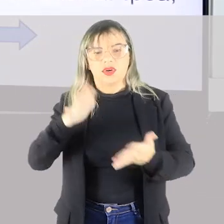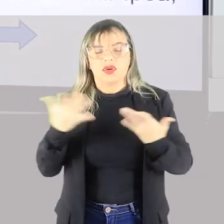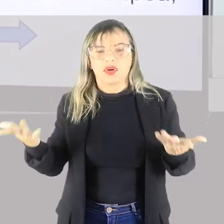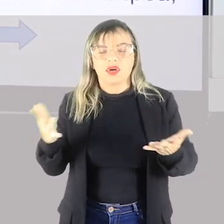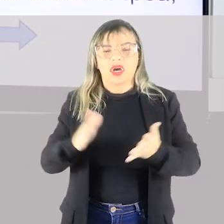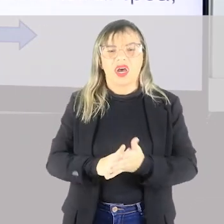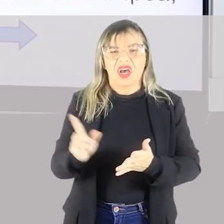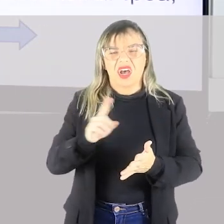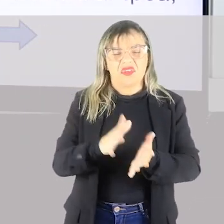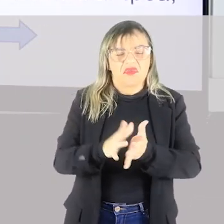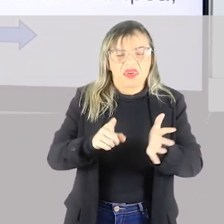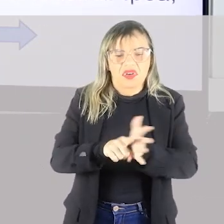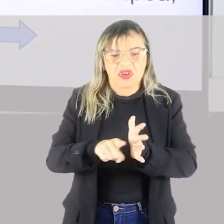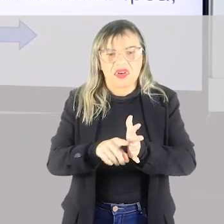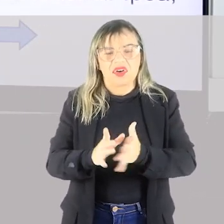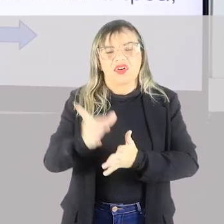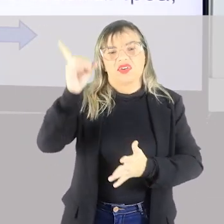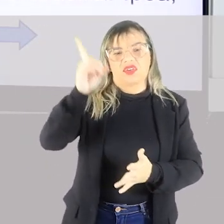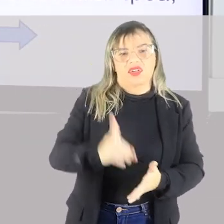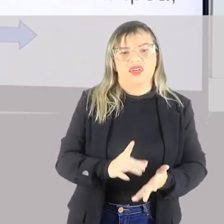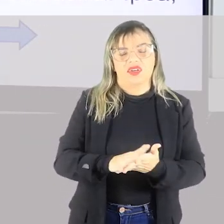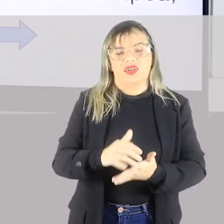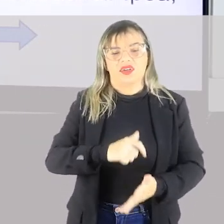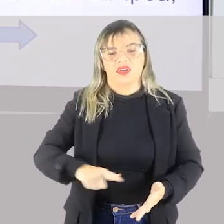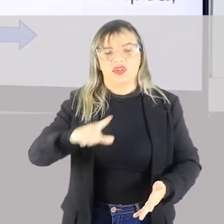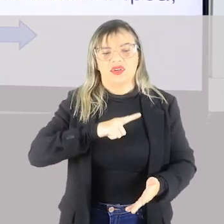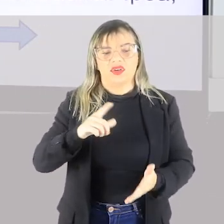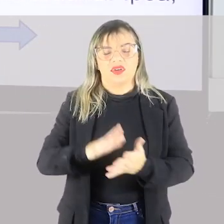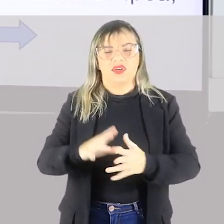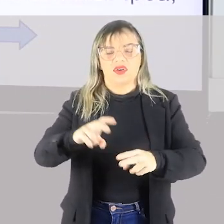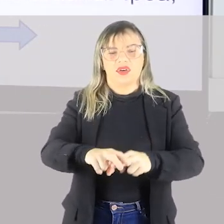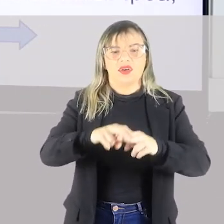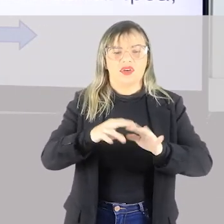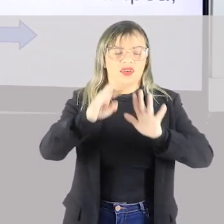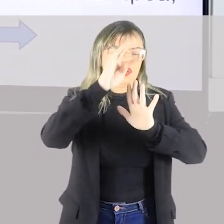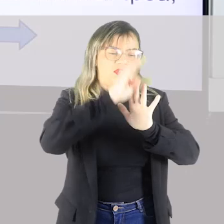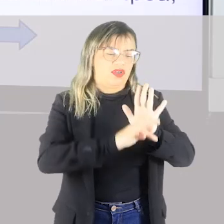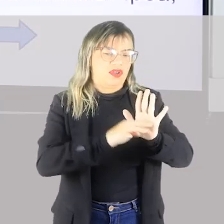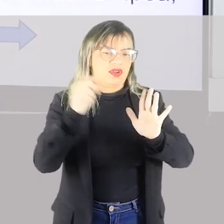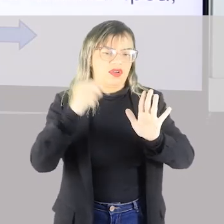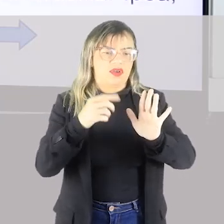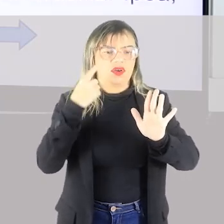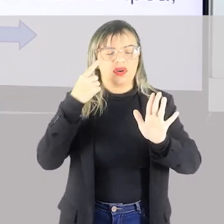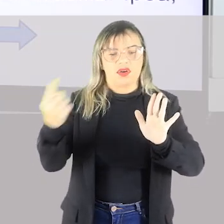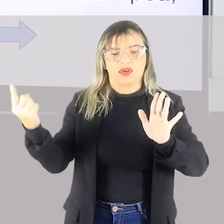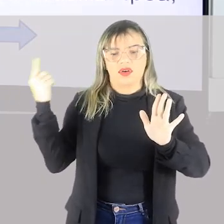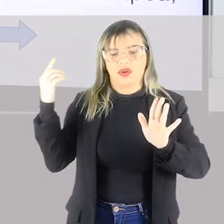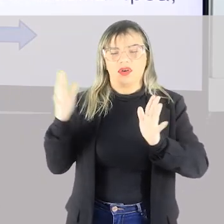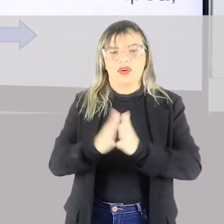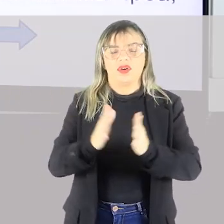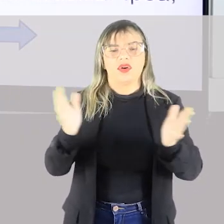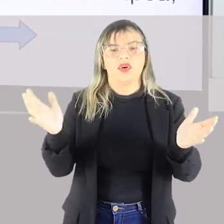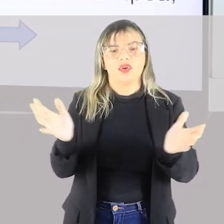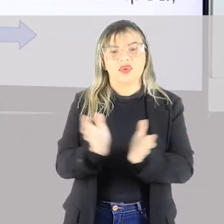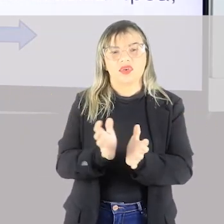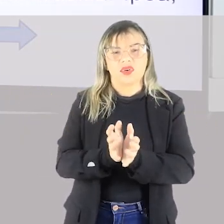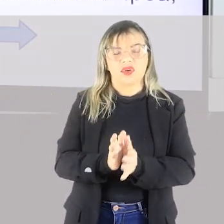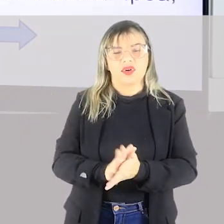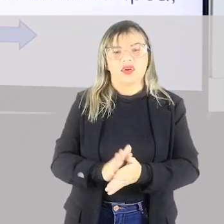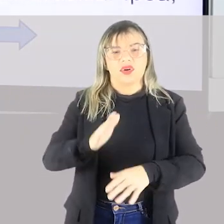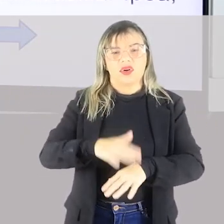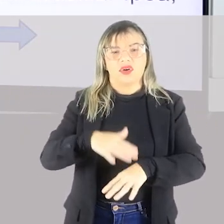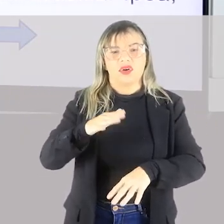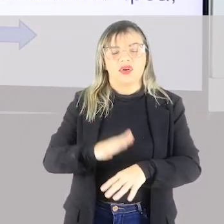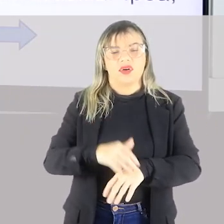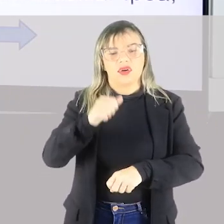que elas têm. Por isso que, como diz o texto, muitas vezes são as camadas mais pobres,